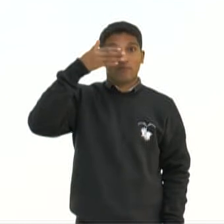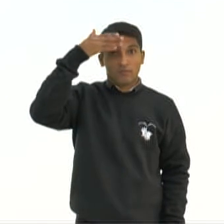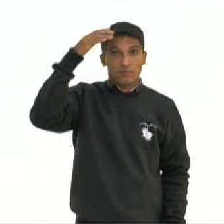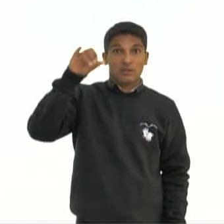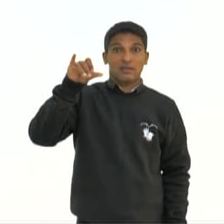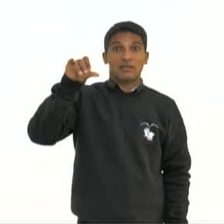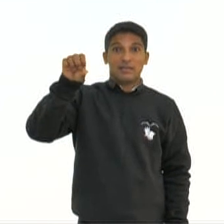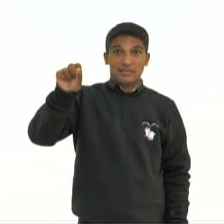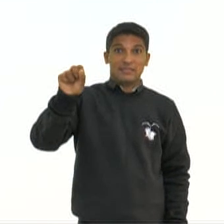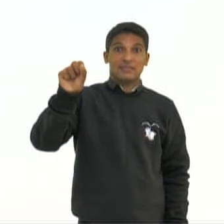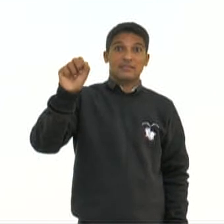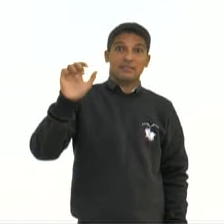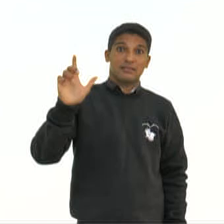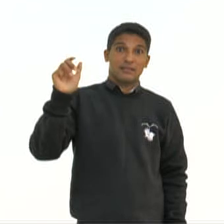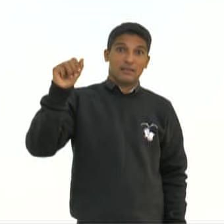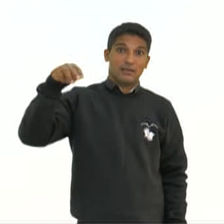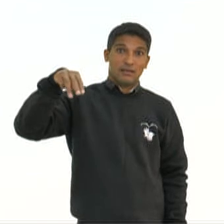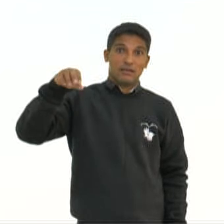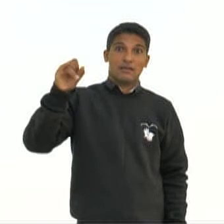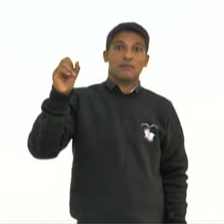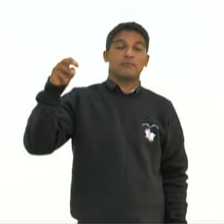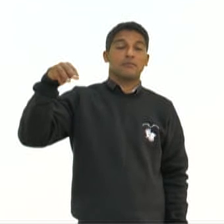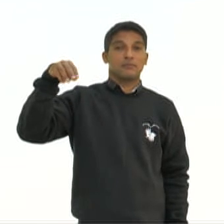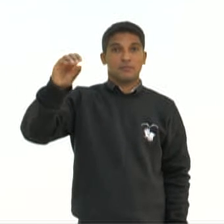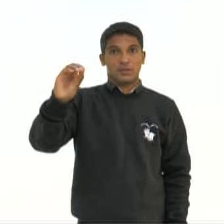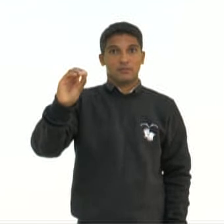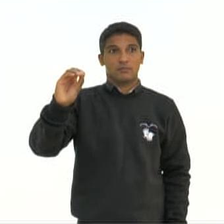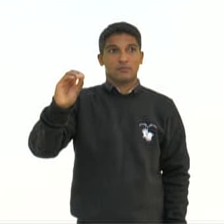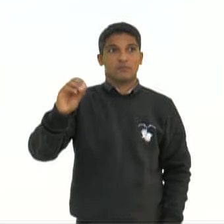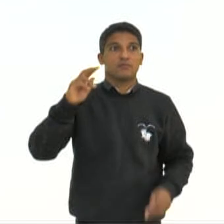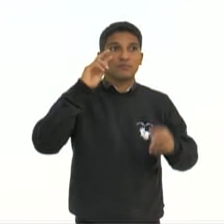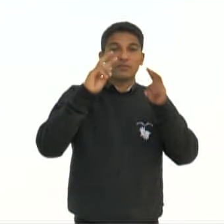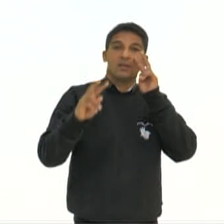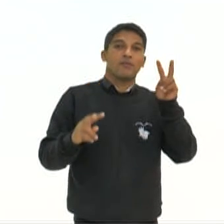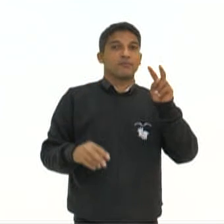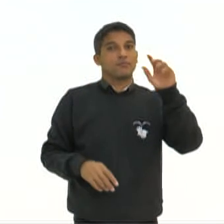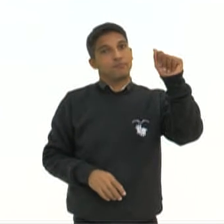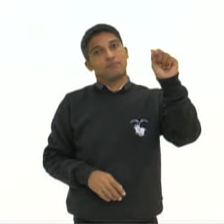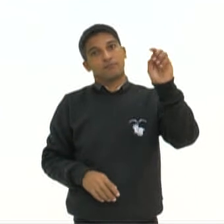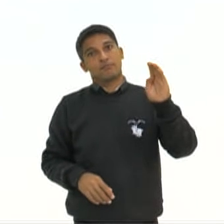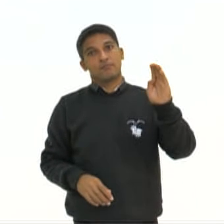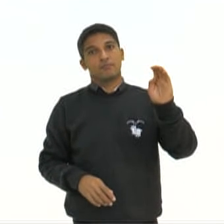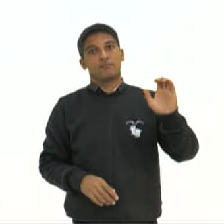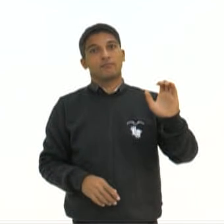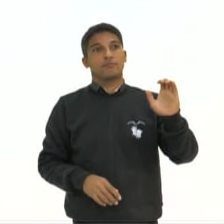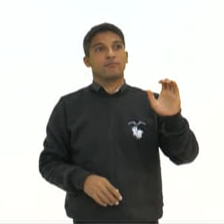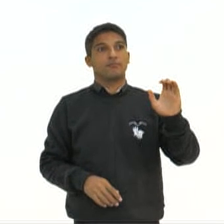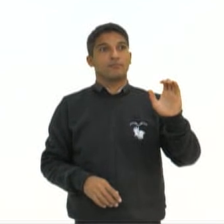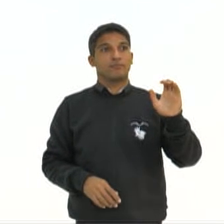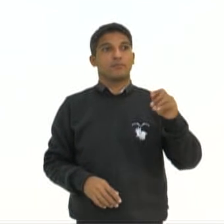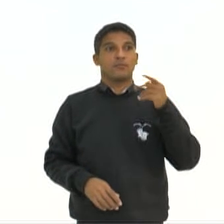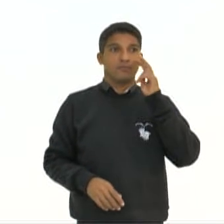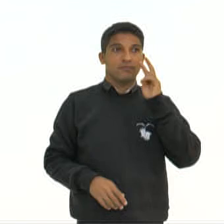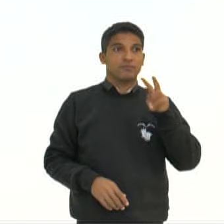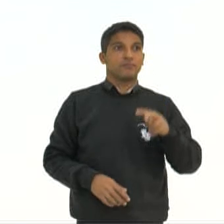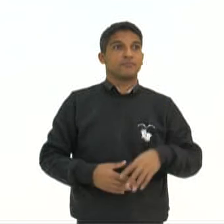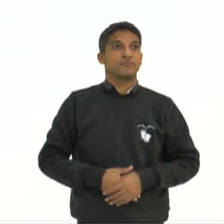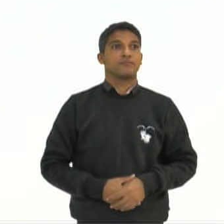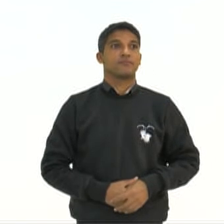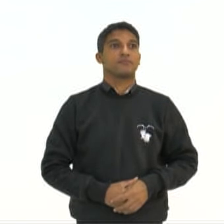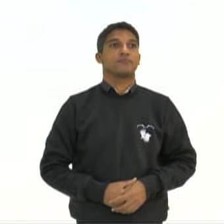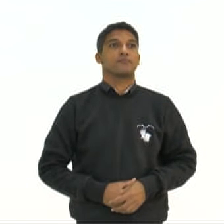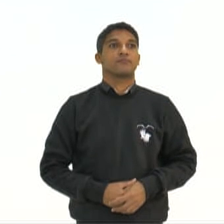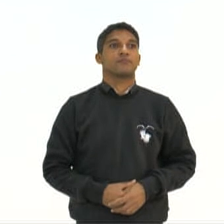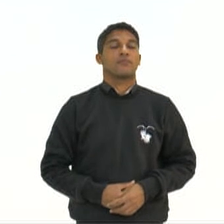são muçulmanos, seguindo os valores e os ideais pregados por Maomé. B.